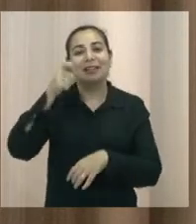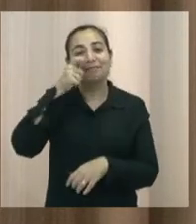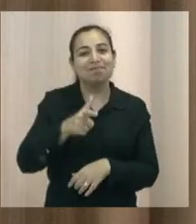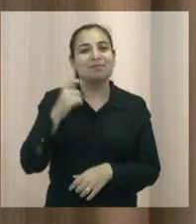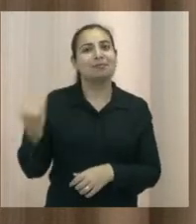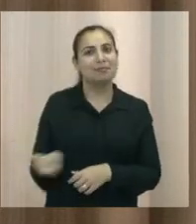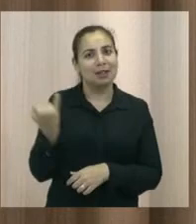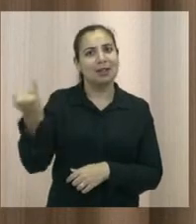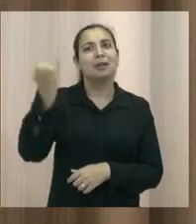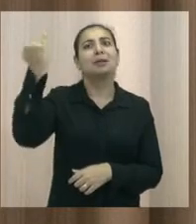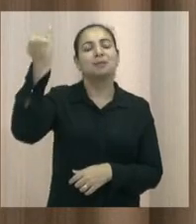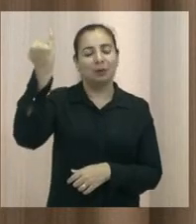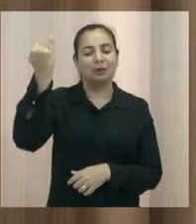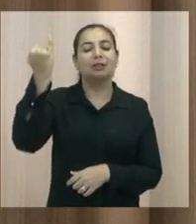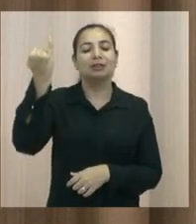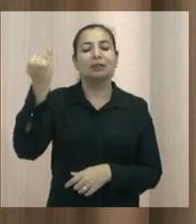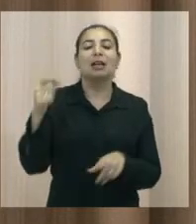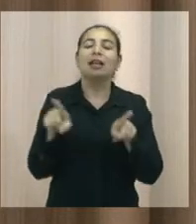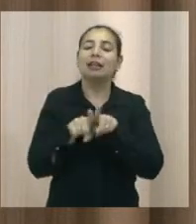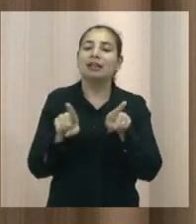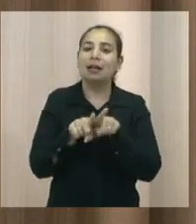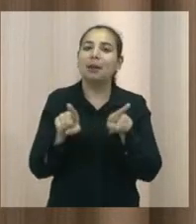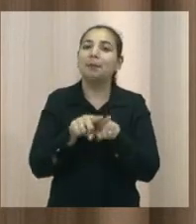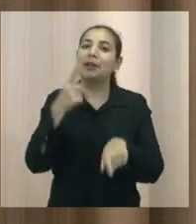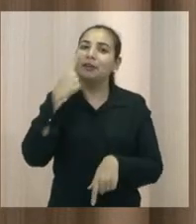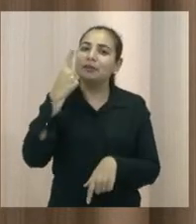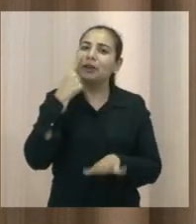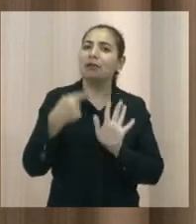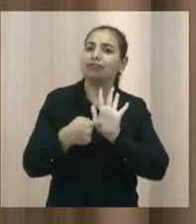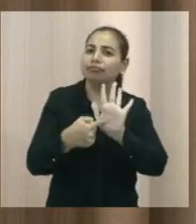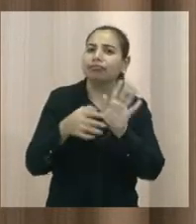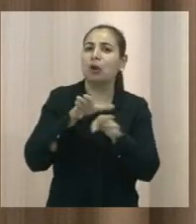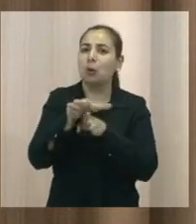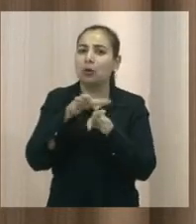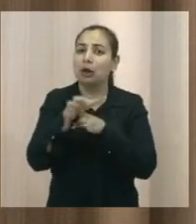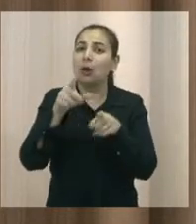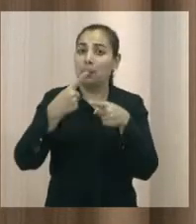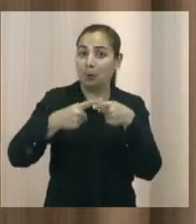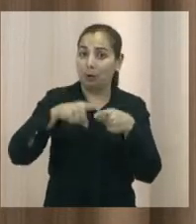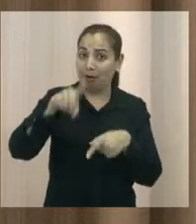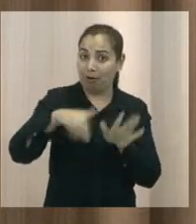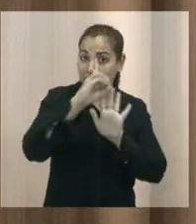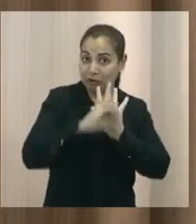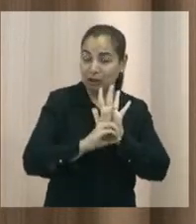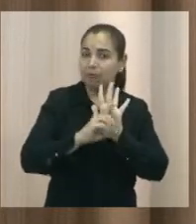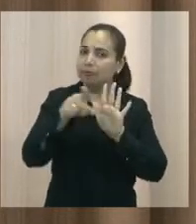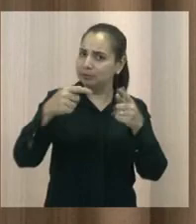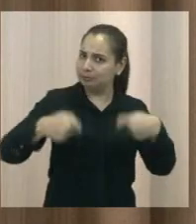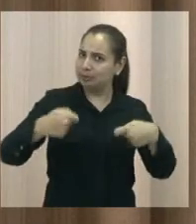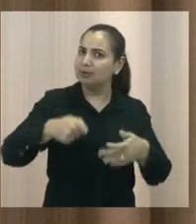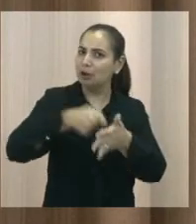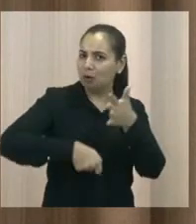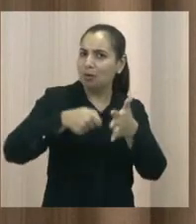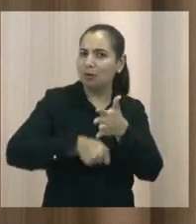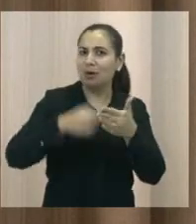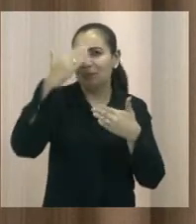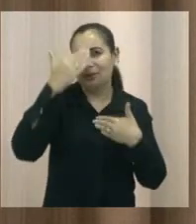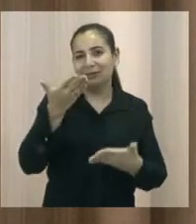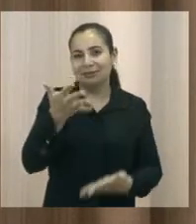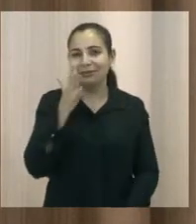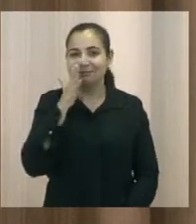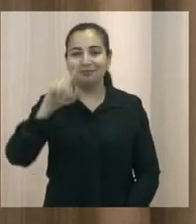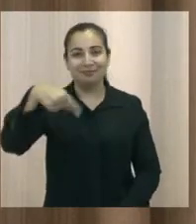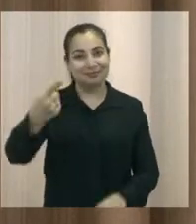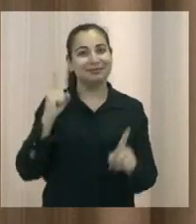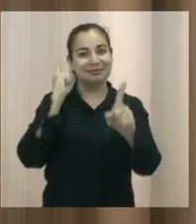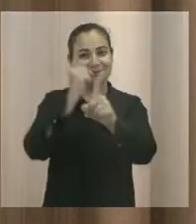relevante, de importância e naquela questão, né? Reforçando e orientando, porque se é direito, você deve cobrar. Obrigada pela sua companhia e até o